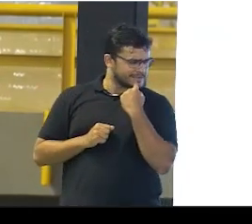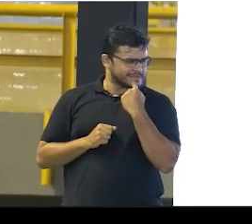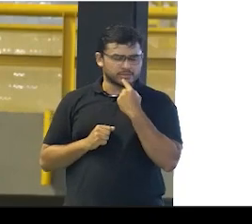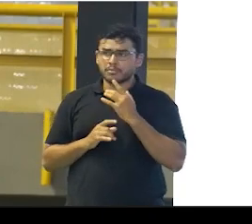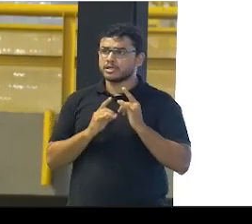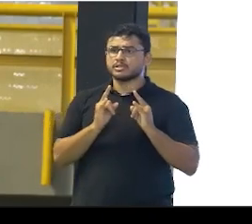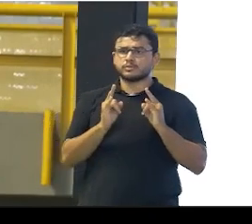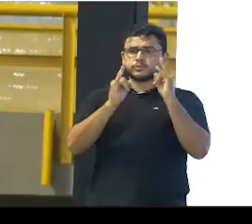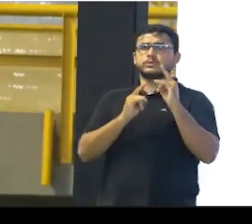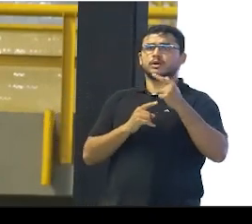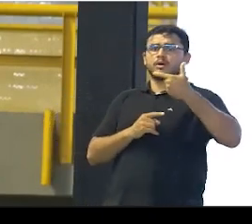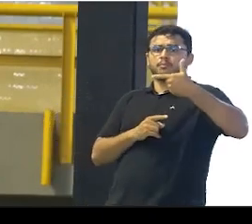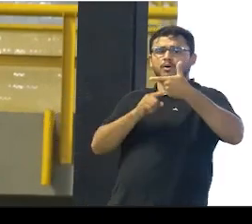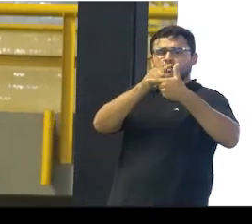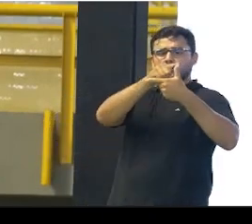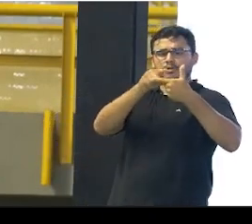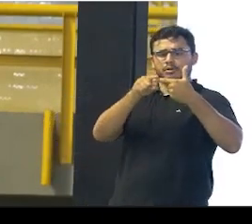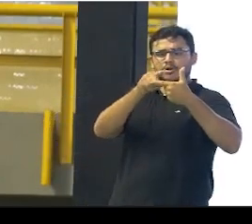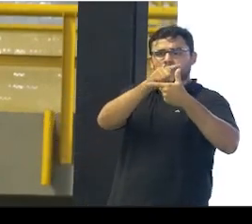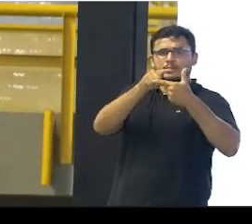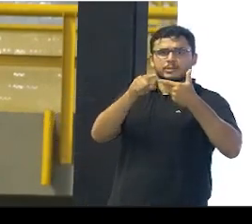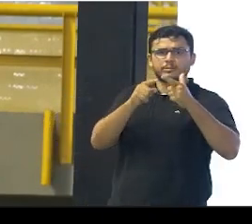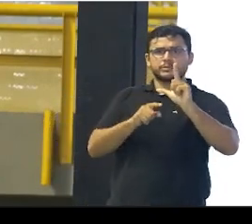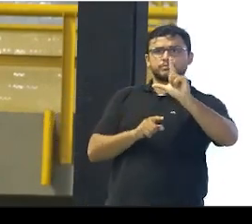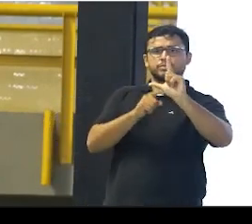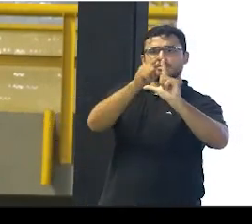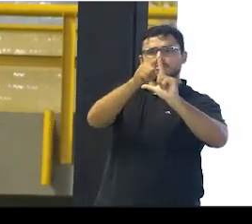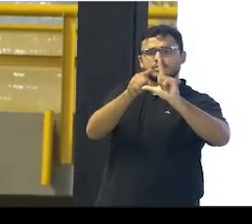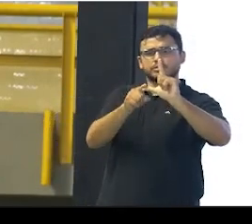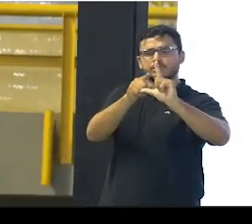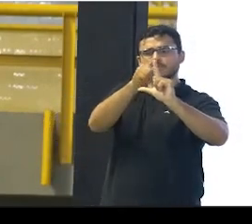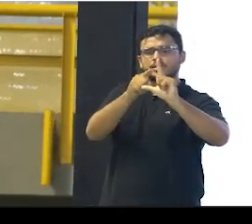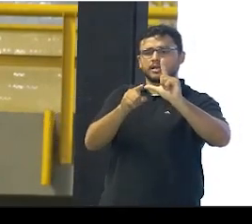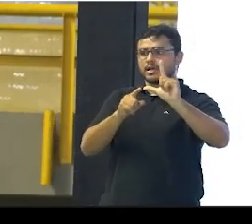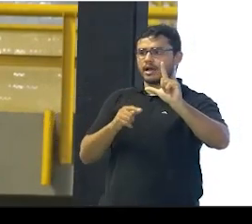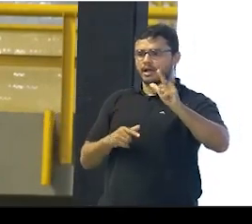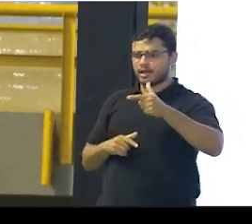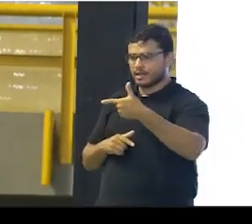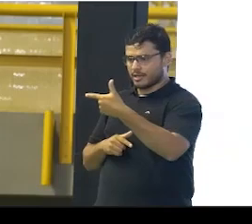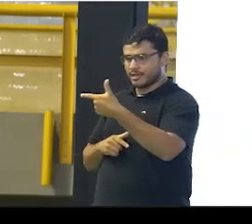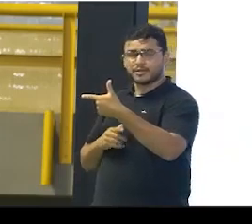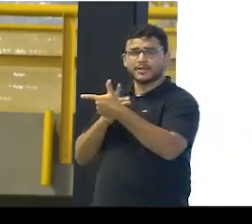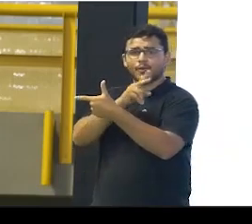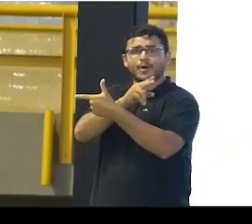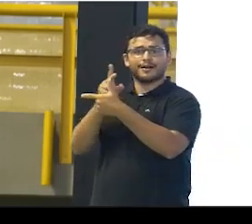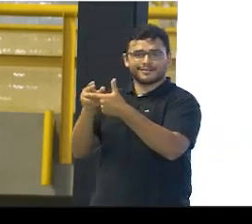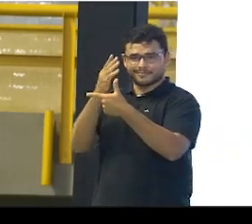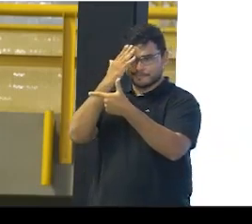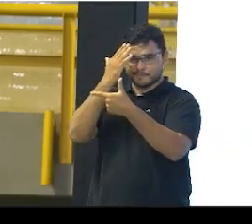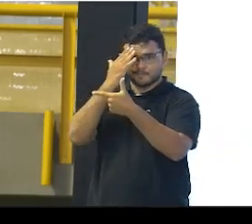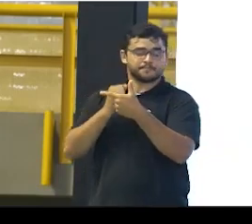4, 5. E o grande também. Mas eu tenho que fazer